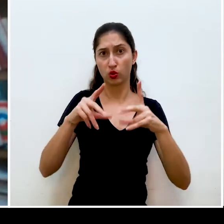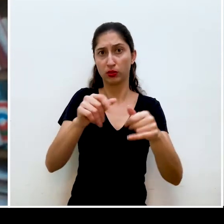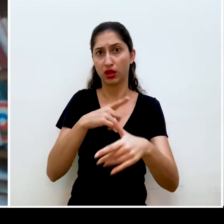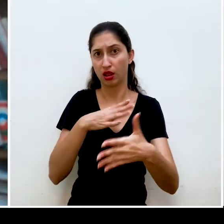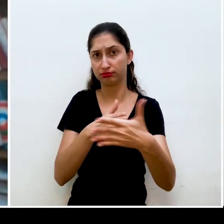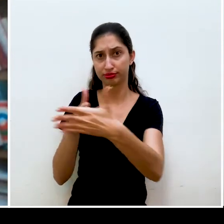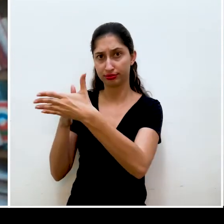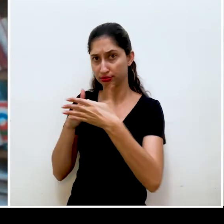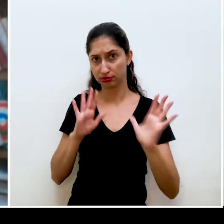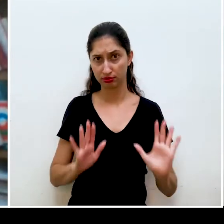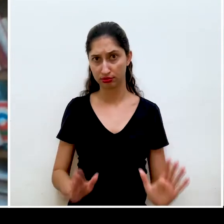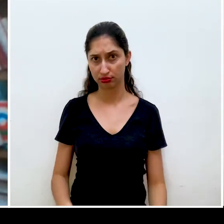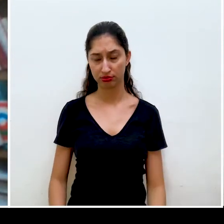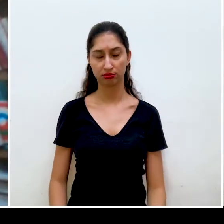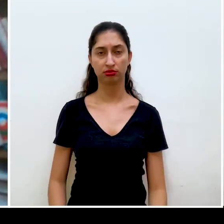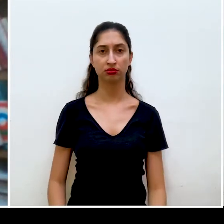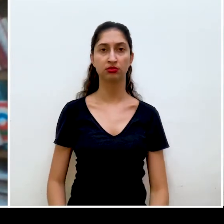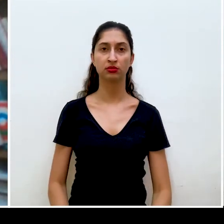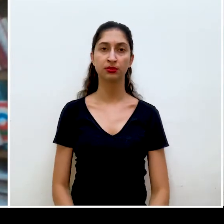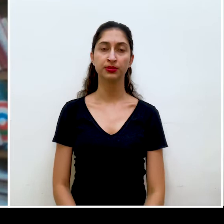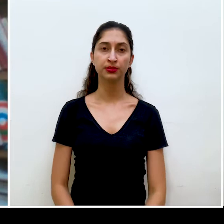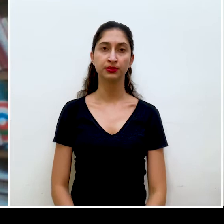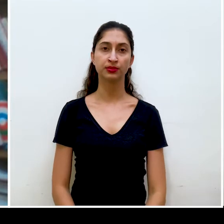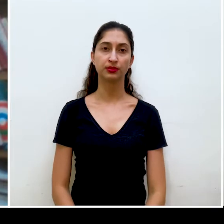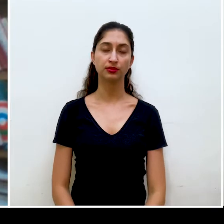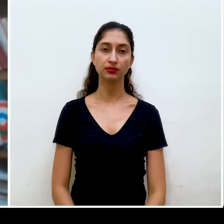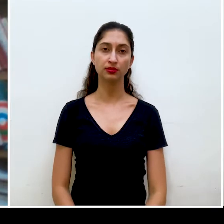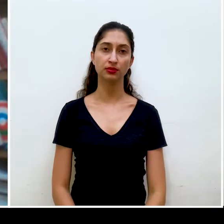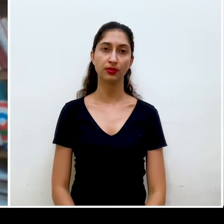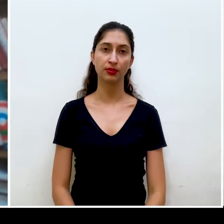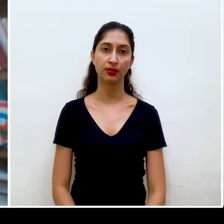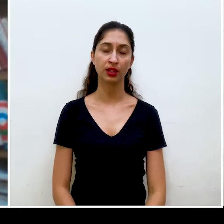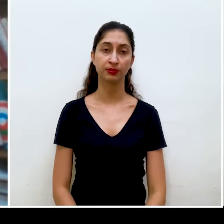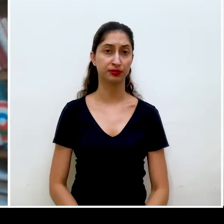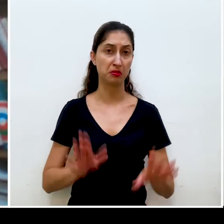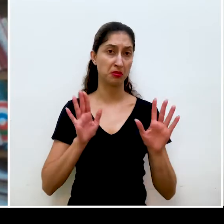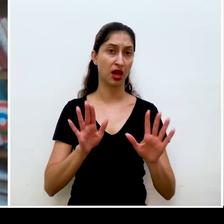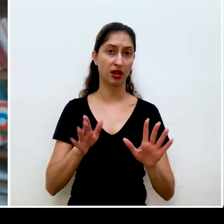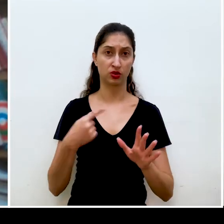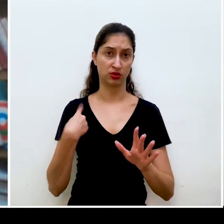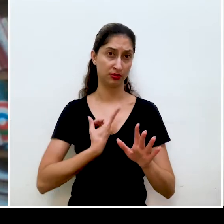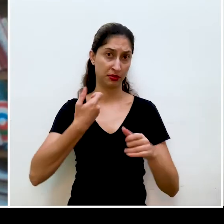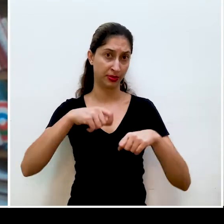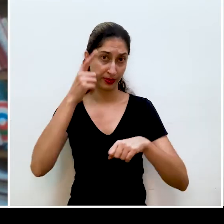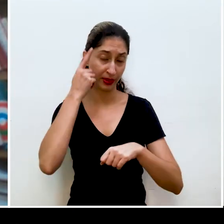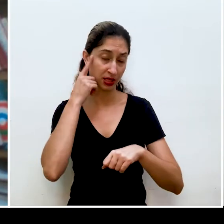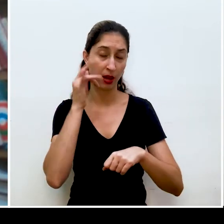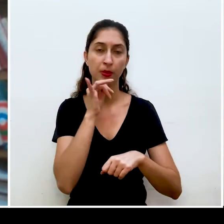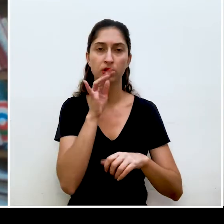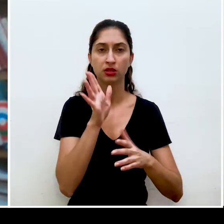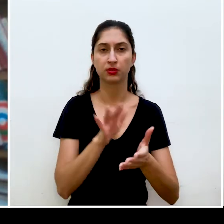determinadas atividades. Então, é isso. Então, mas de qualquer jeito, ele pensar, olha, mas esse...